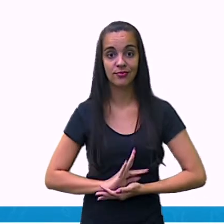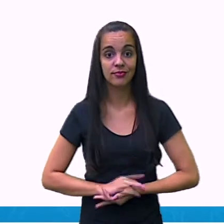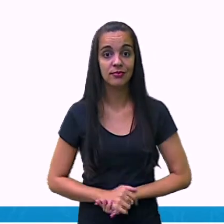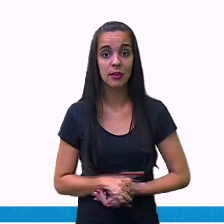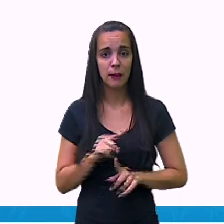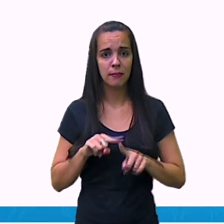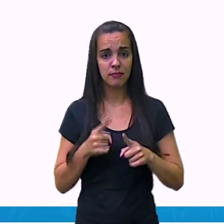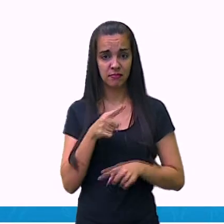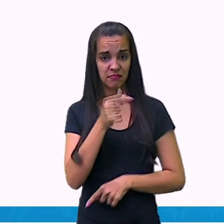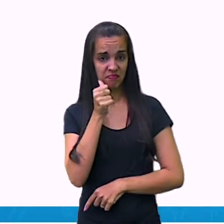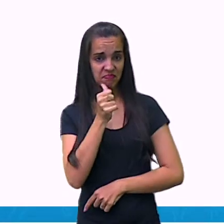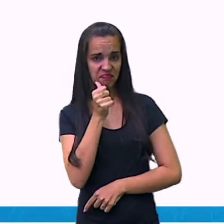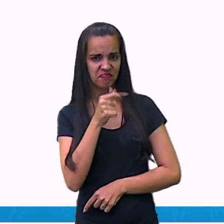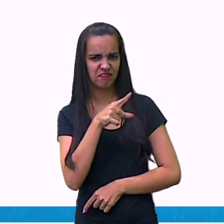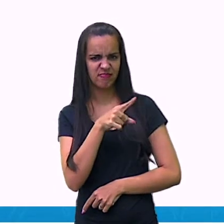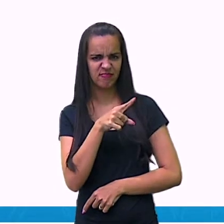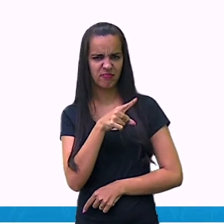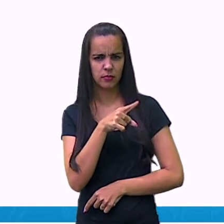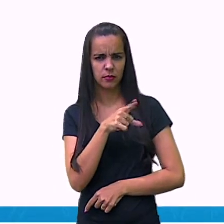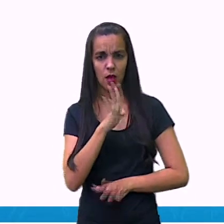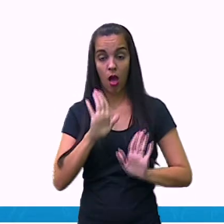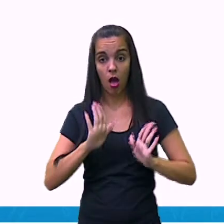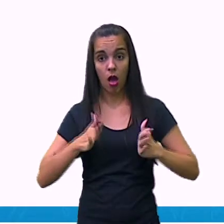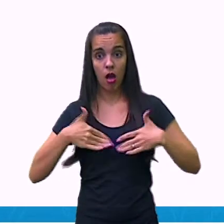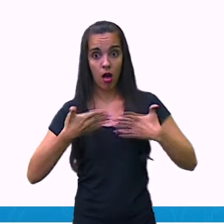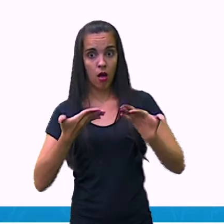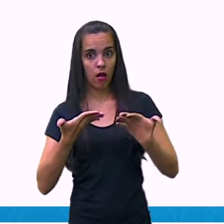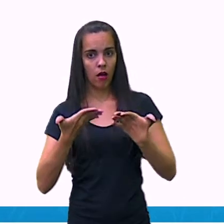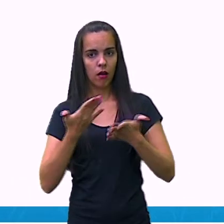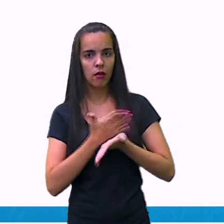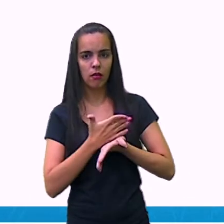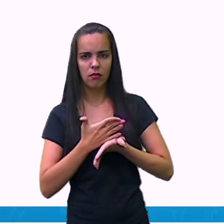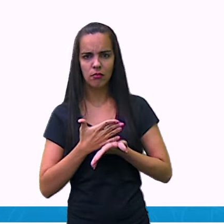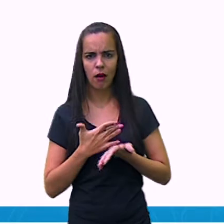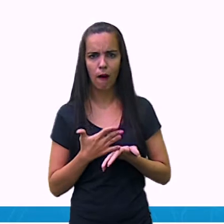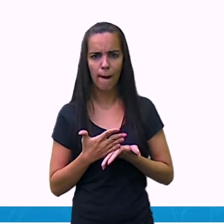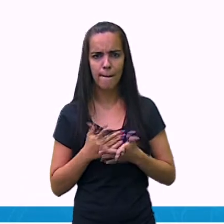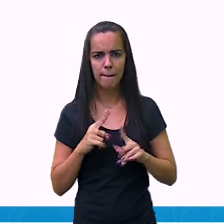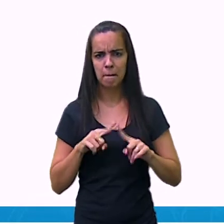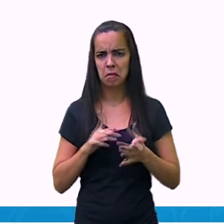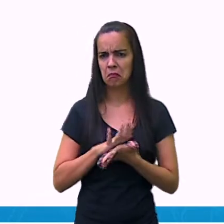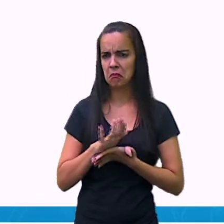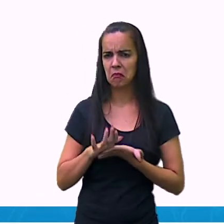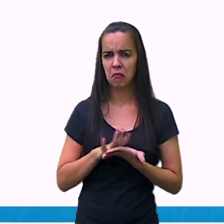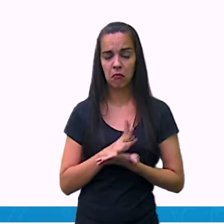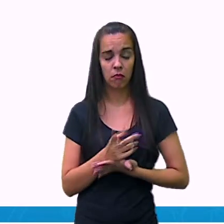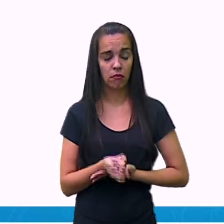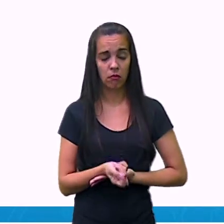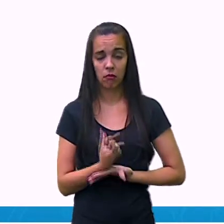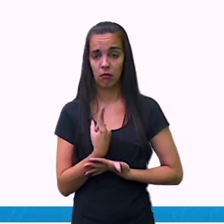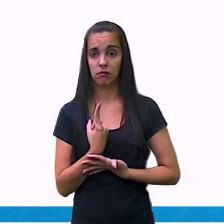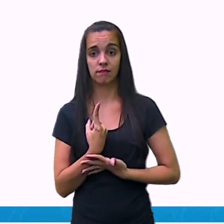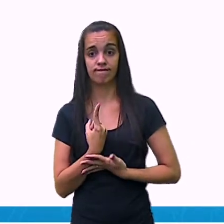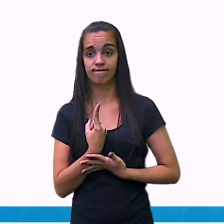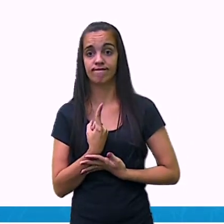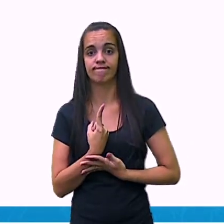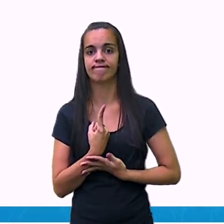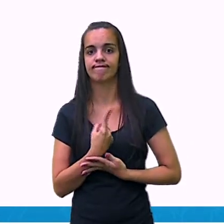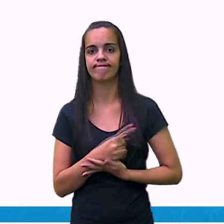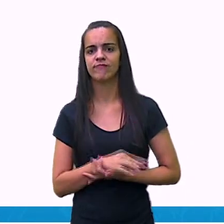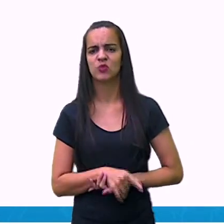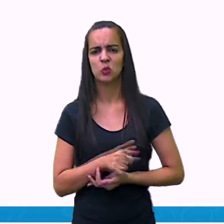menina, refeita da surpresa inicial, nada mais parecia